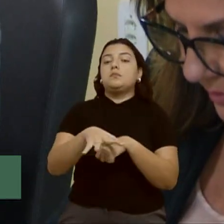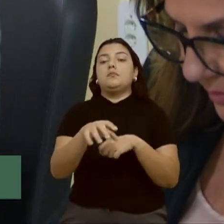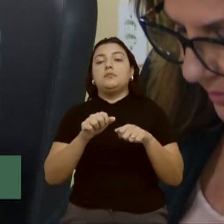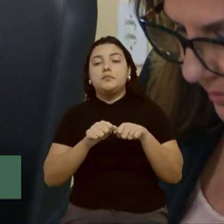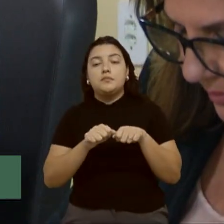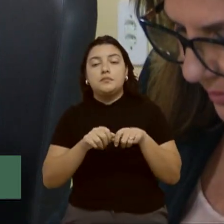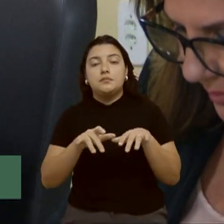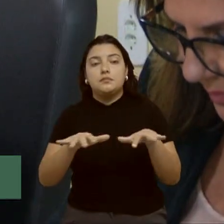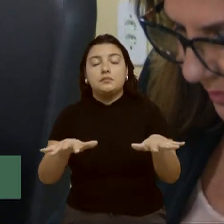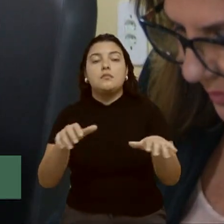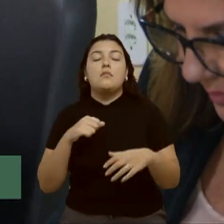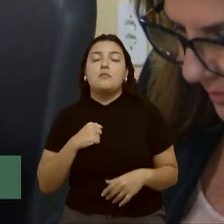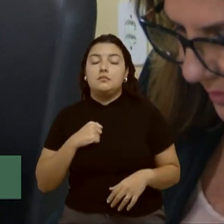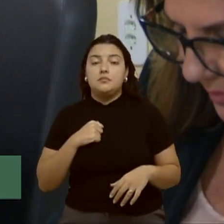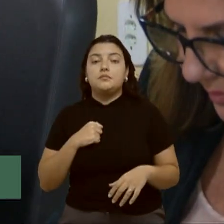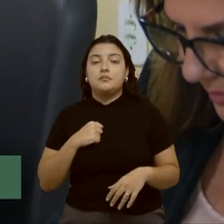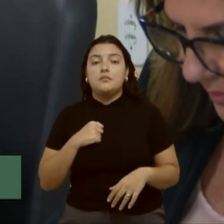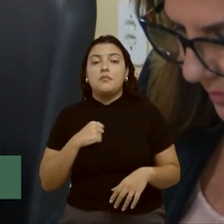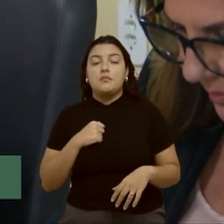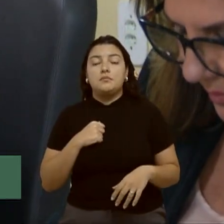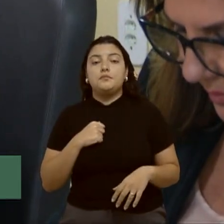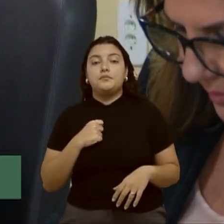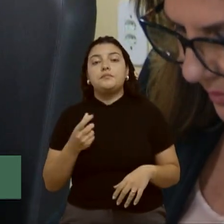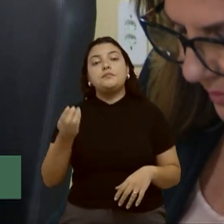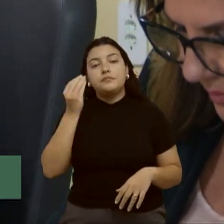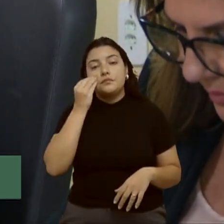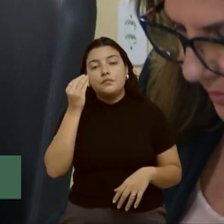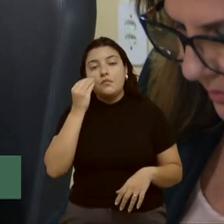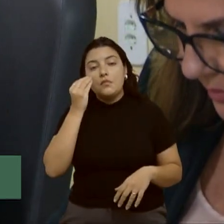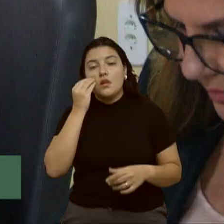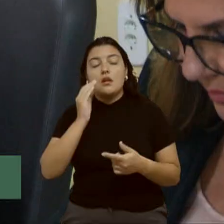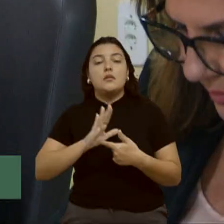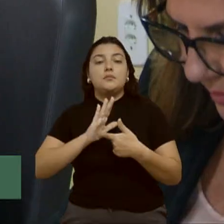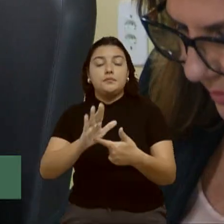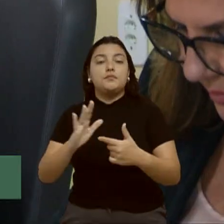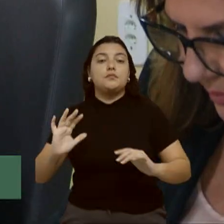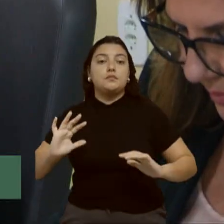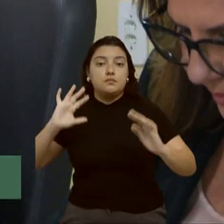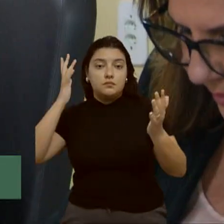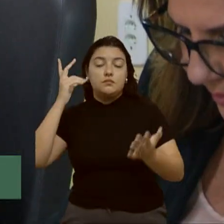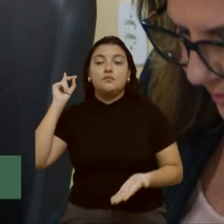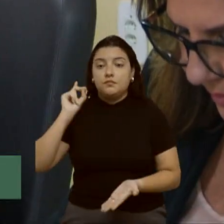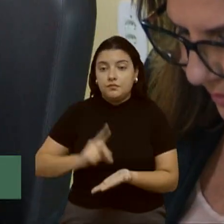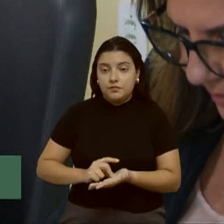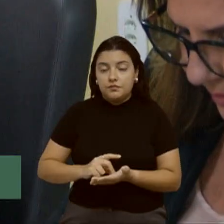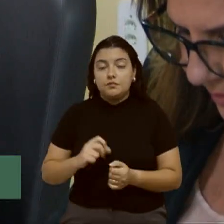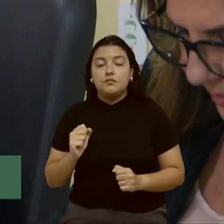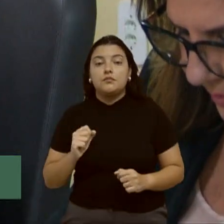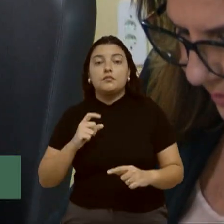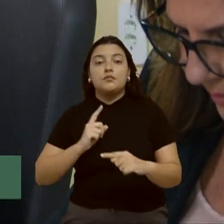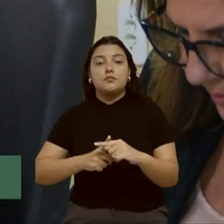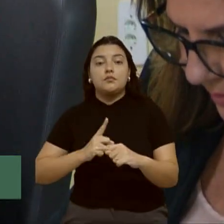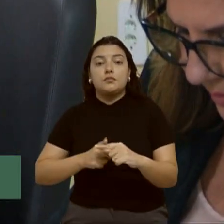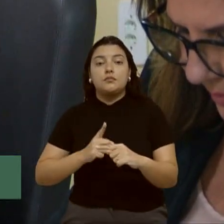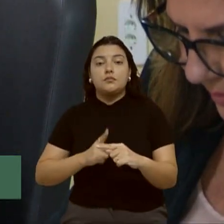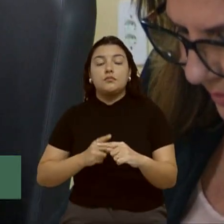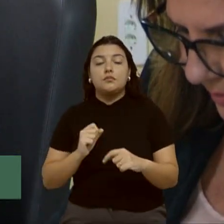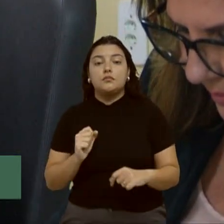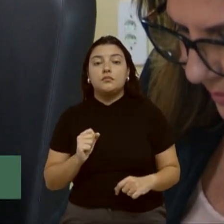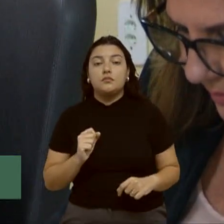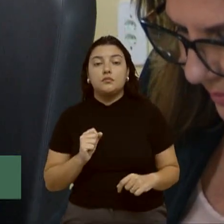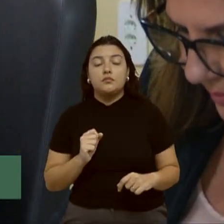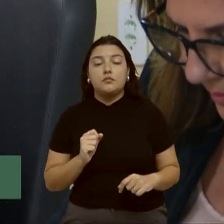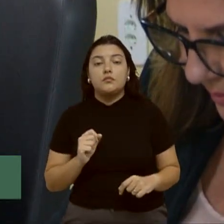nossa sociedade, realmente buscarmos e sentarmos e apresentarmos soluções efetivas. Porque